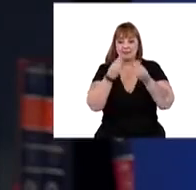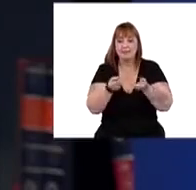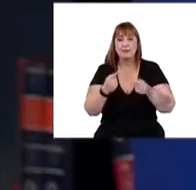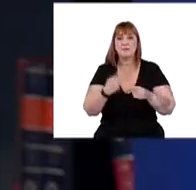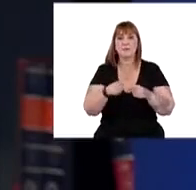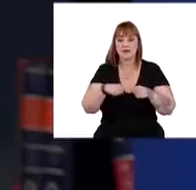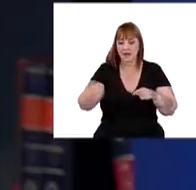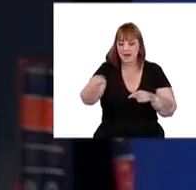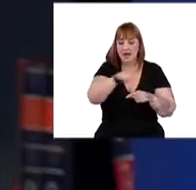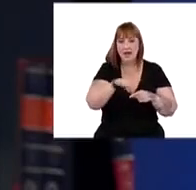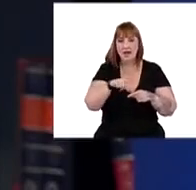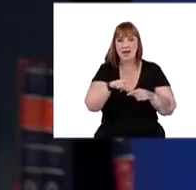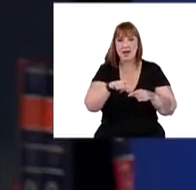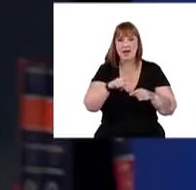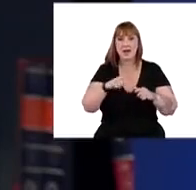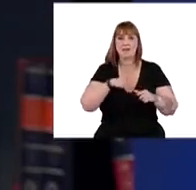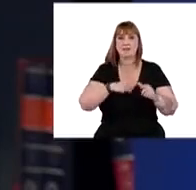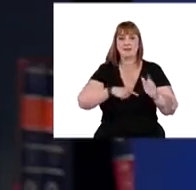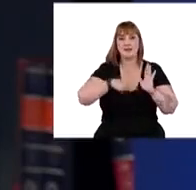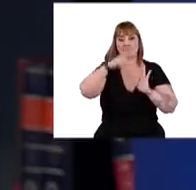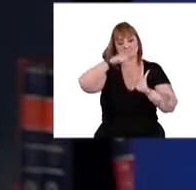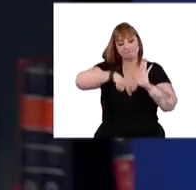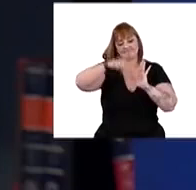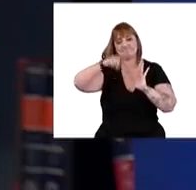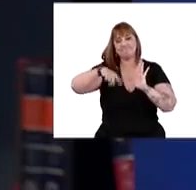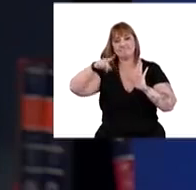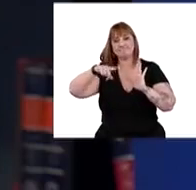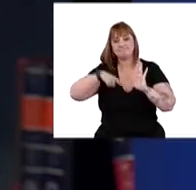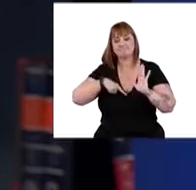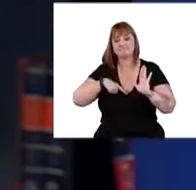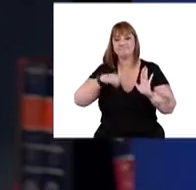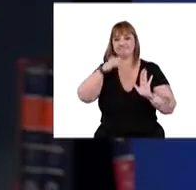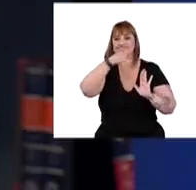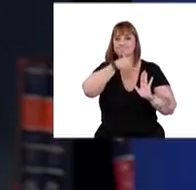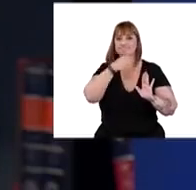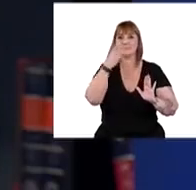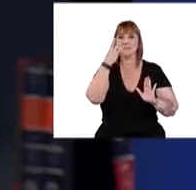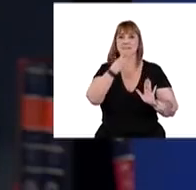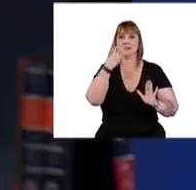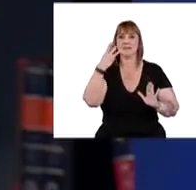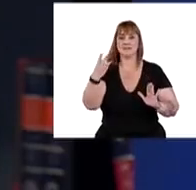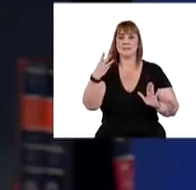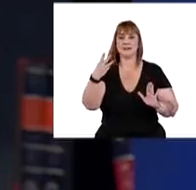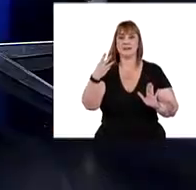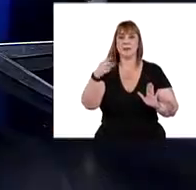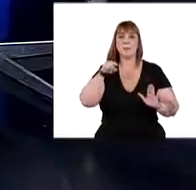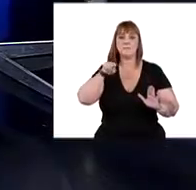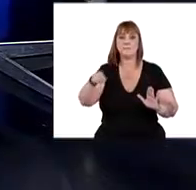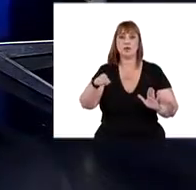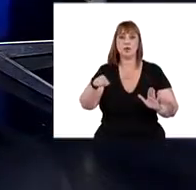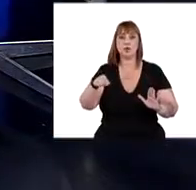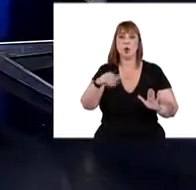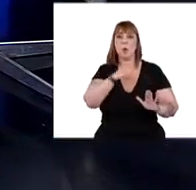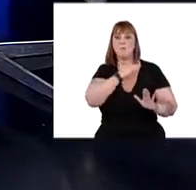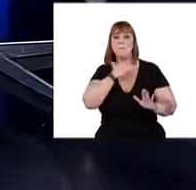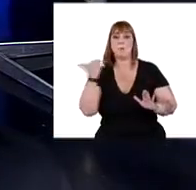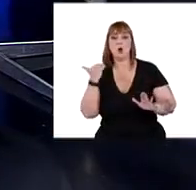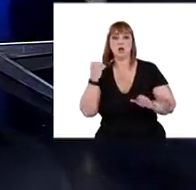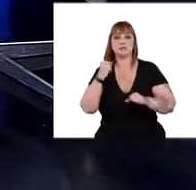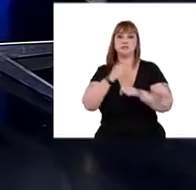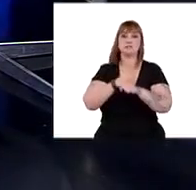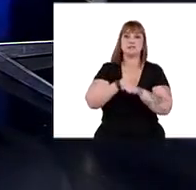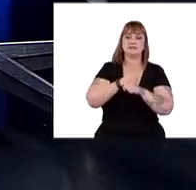é que compõem a estatística trágica dos 33 mil homicídios por ano